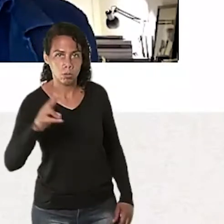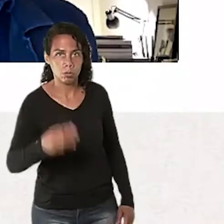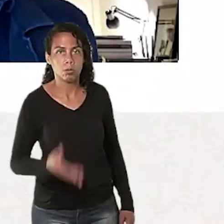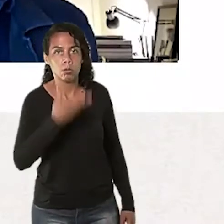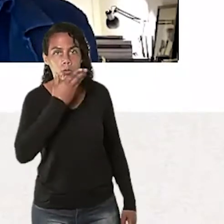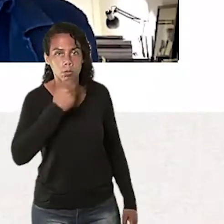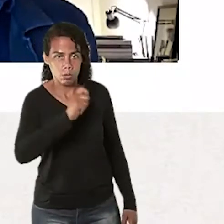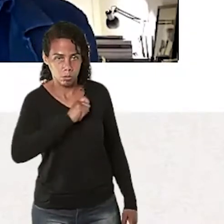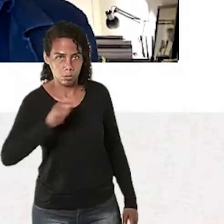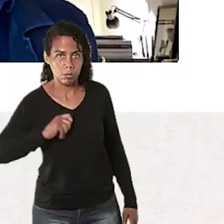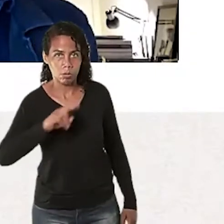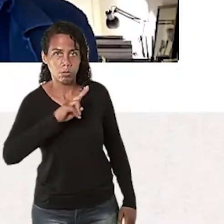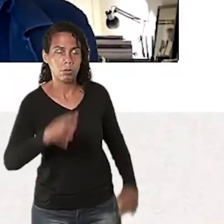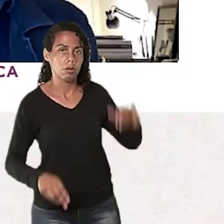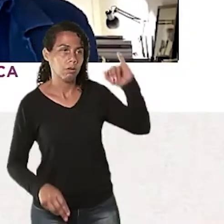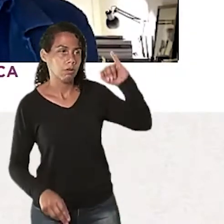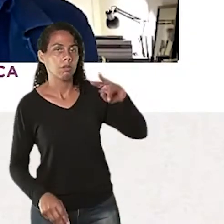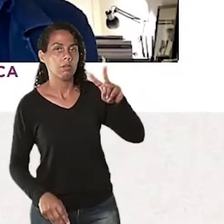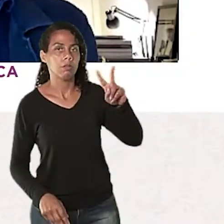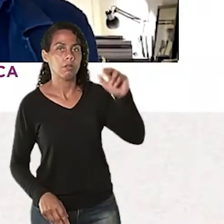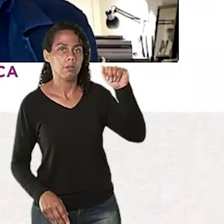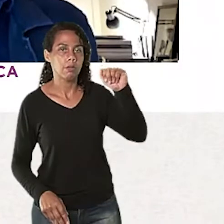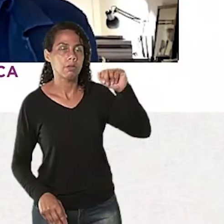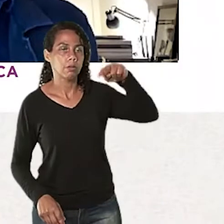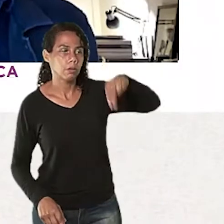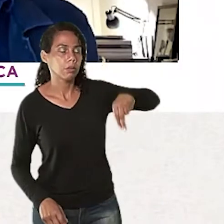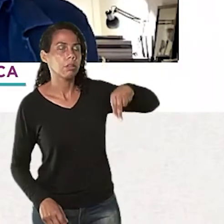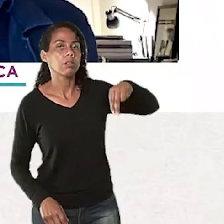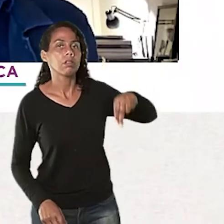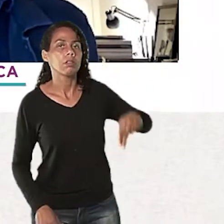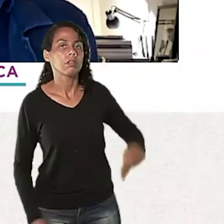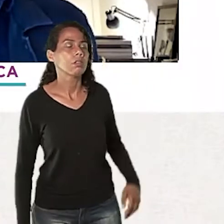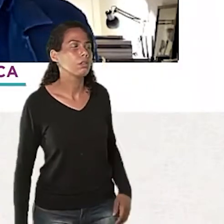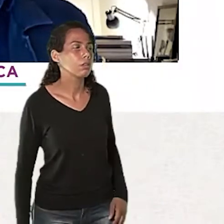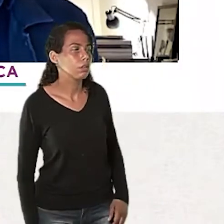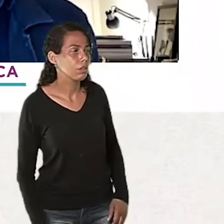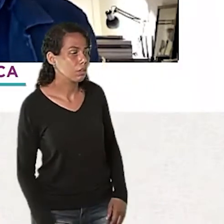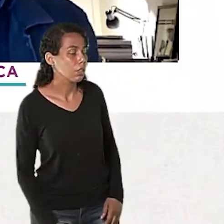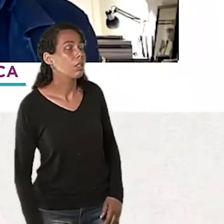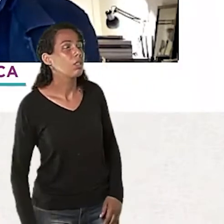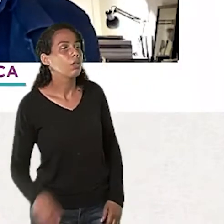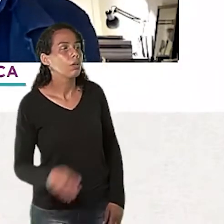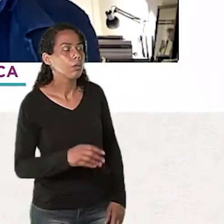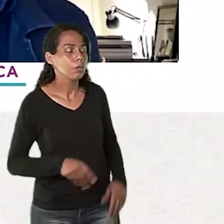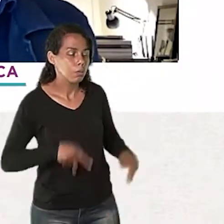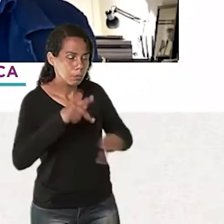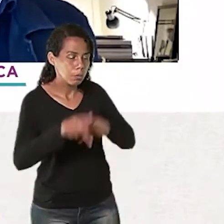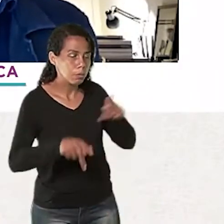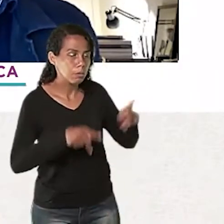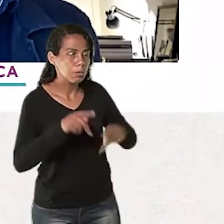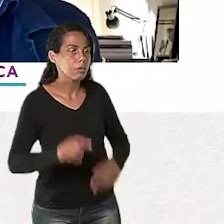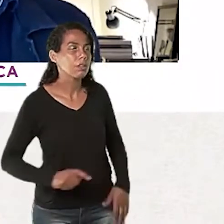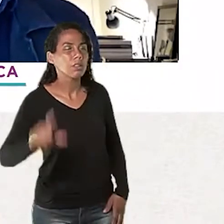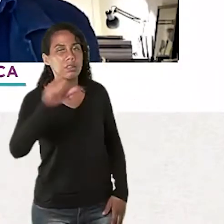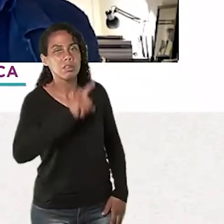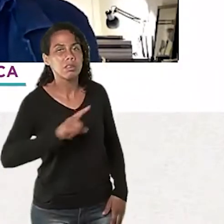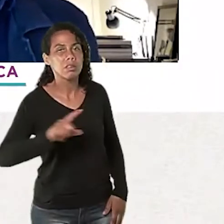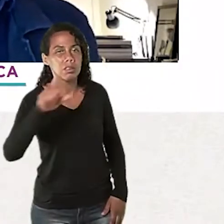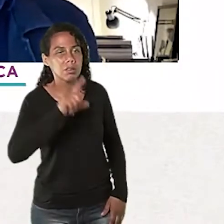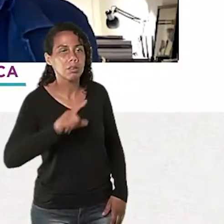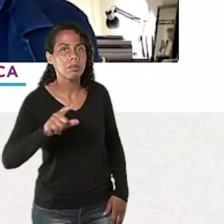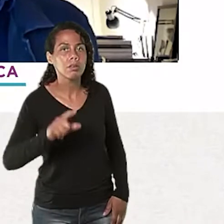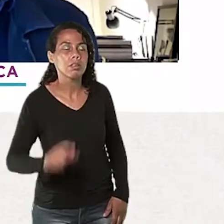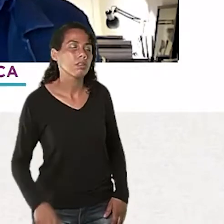brasileiros pararem de produzir literatura rural, esse país vai para frente. Sensacional. Eu falava,